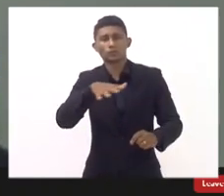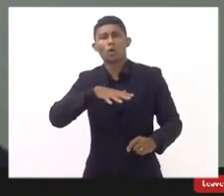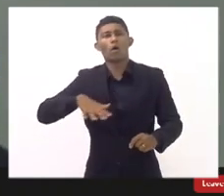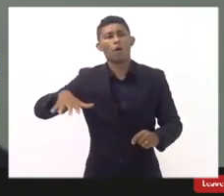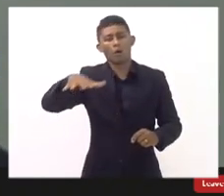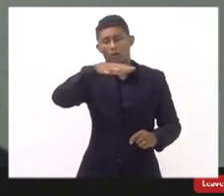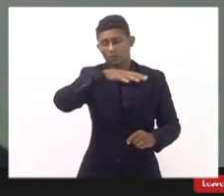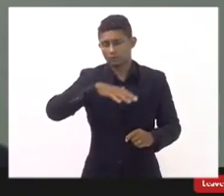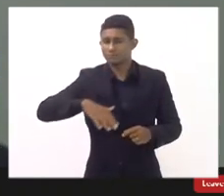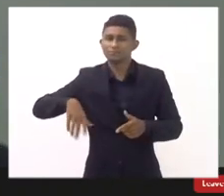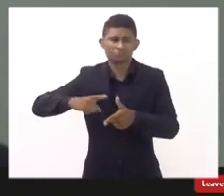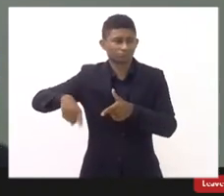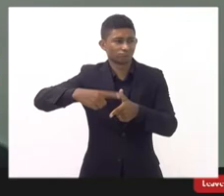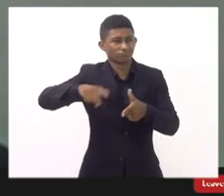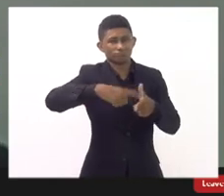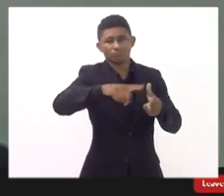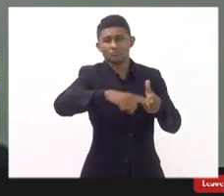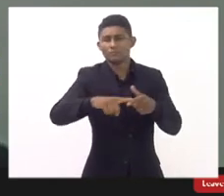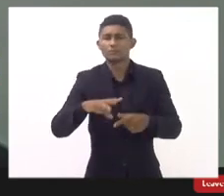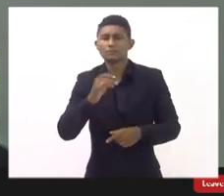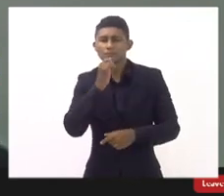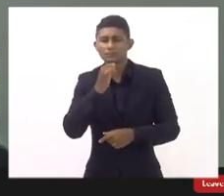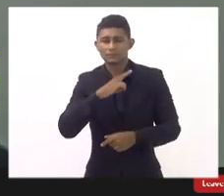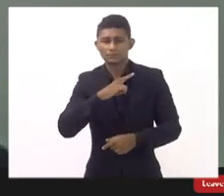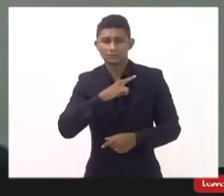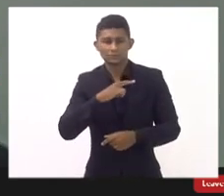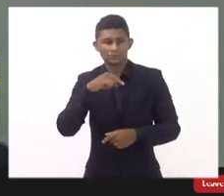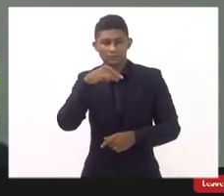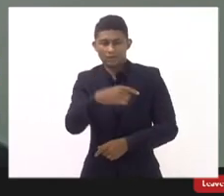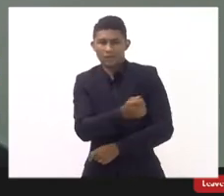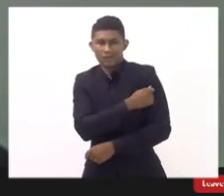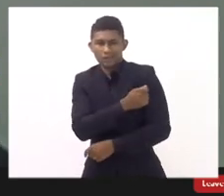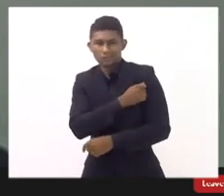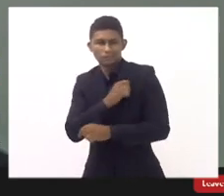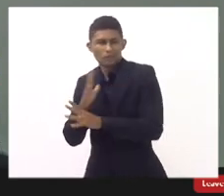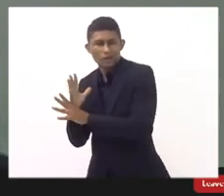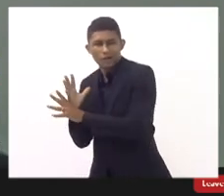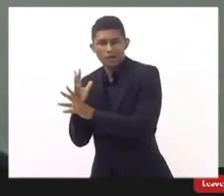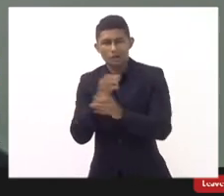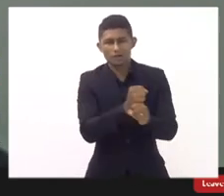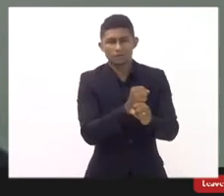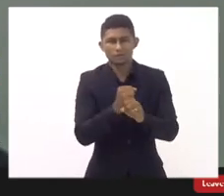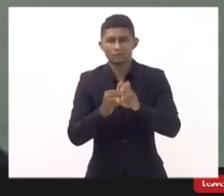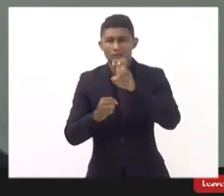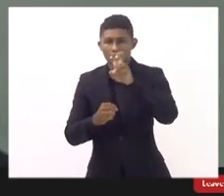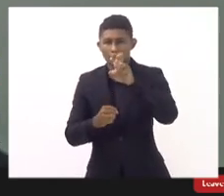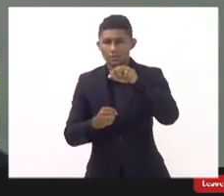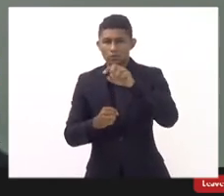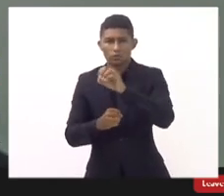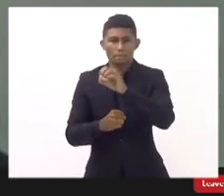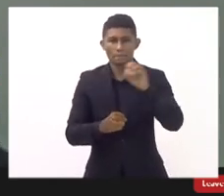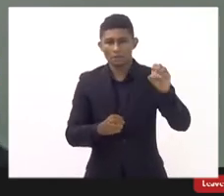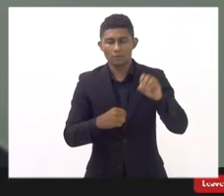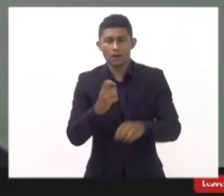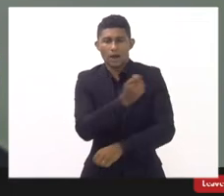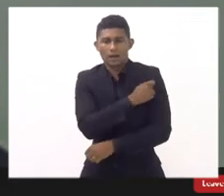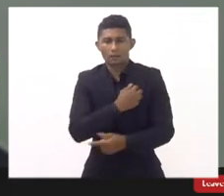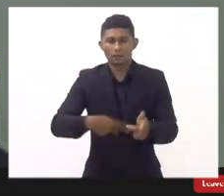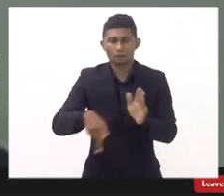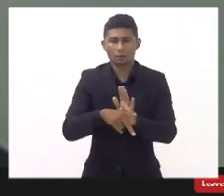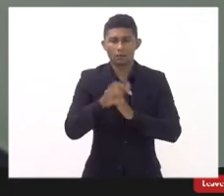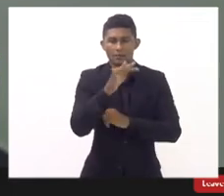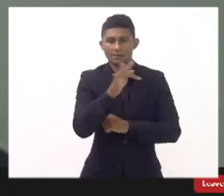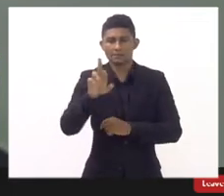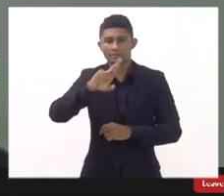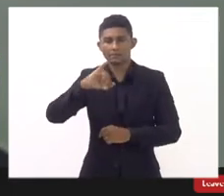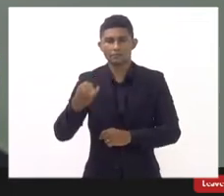nós teríamos aí aproximadamente 5 mil estudantes nessa situação do Instituto Federal Fluminense, né,